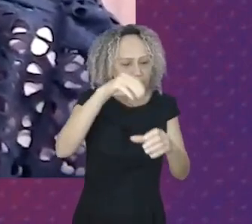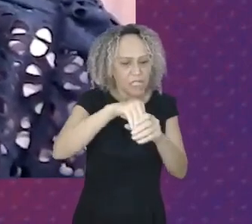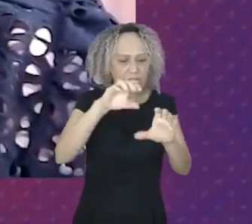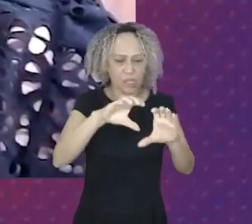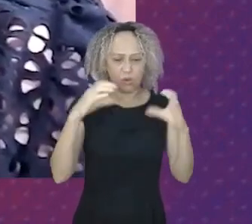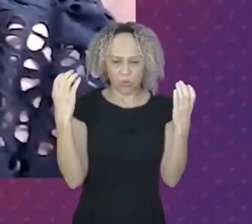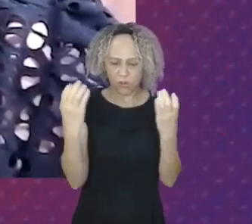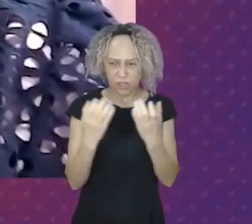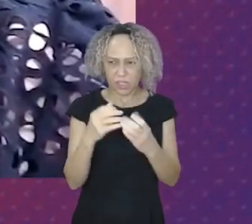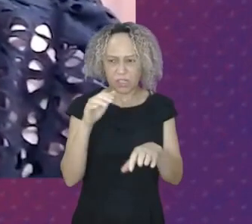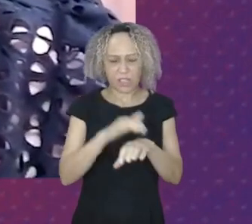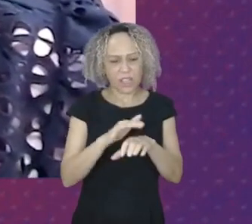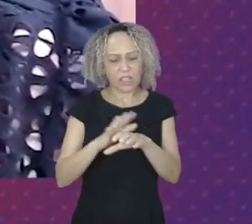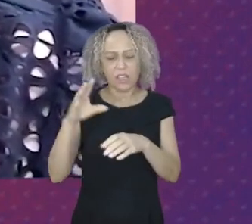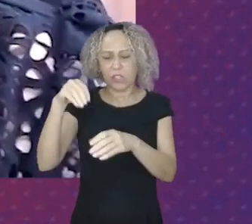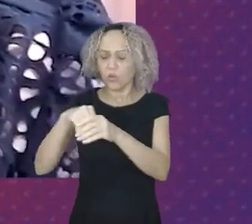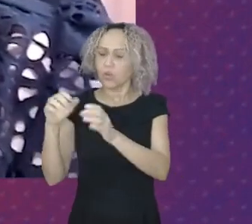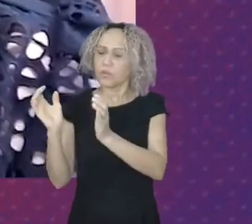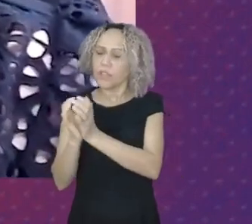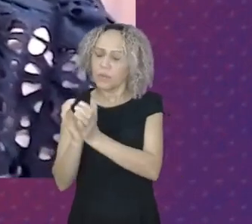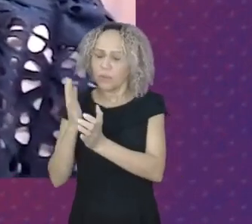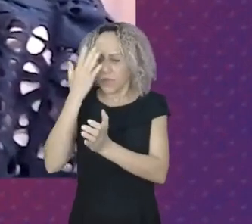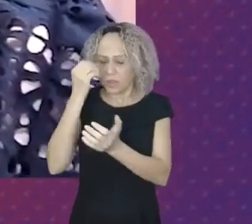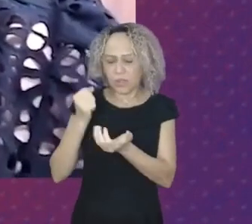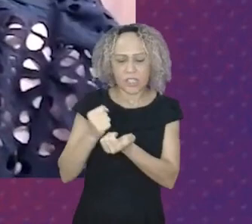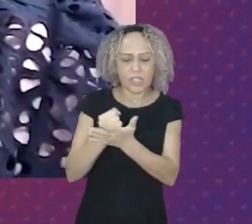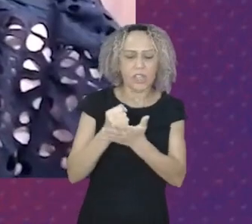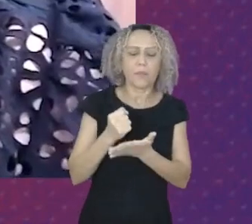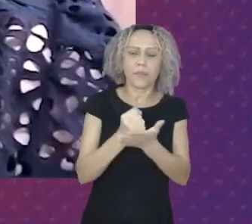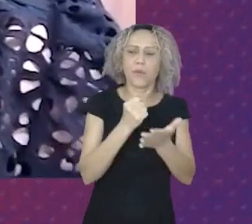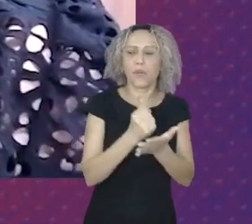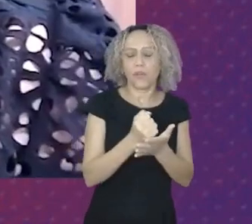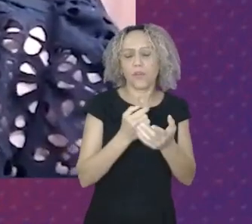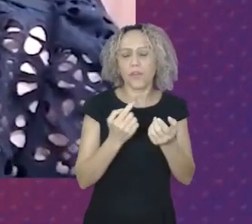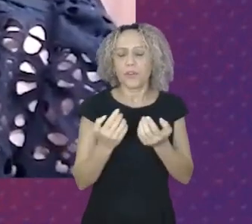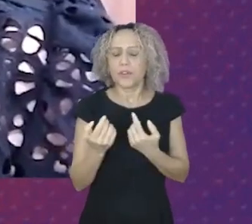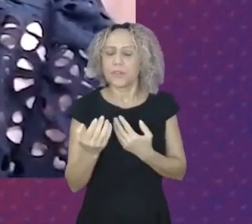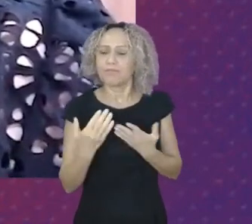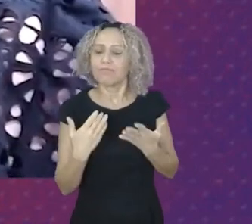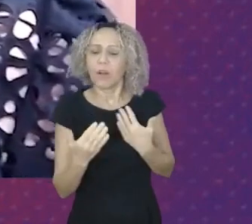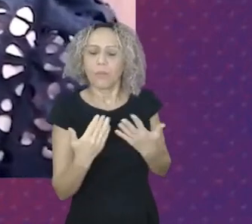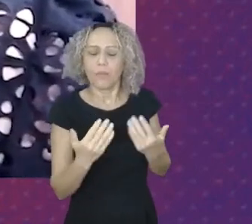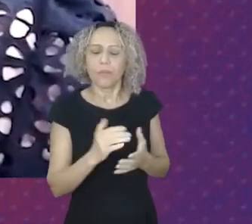local, com os grupos de apoiadoras ou de articuladoras das próprias